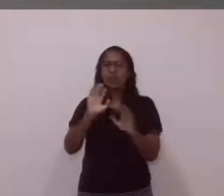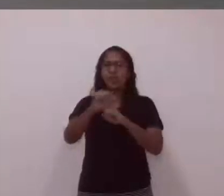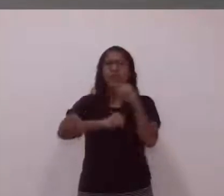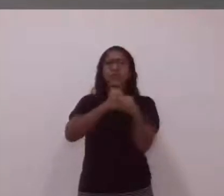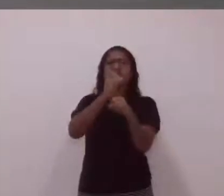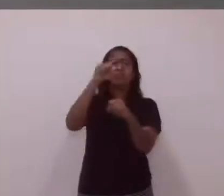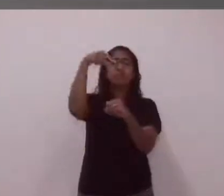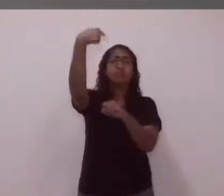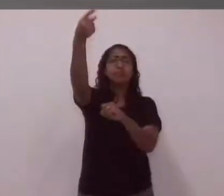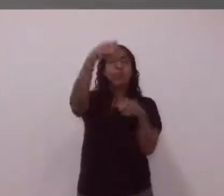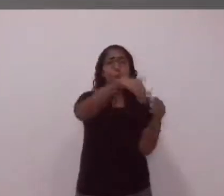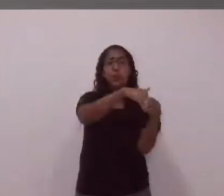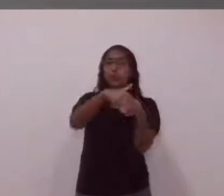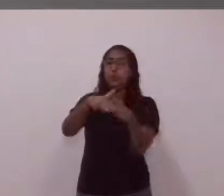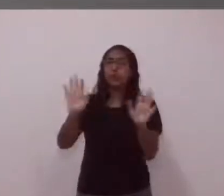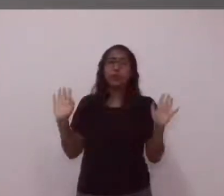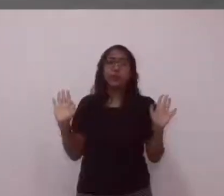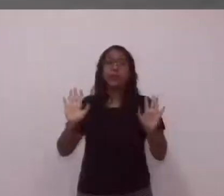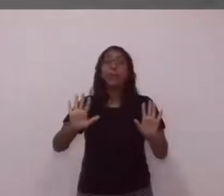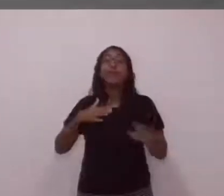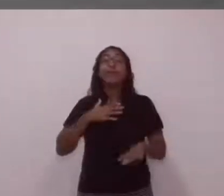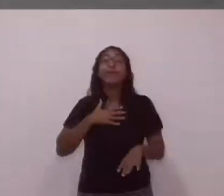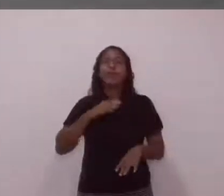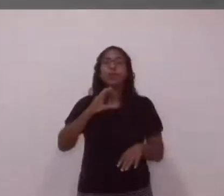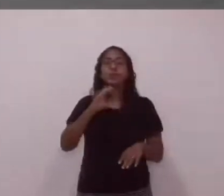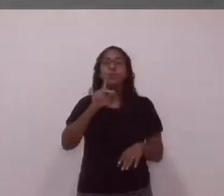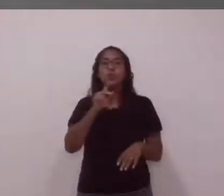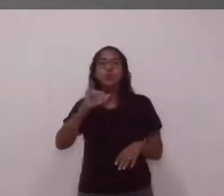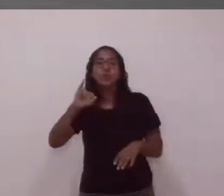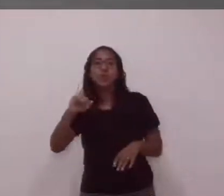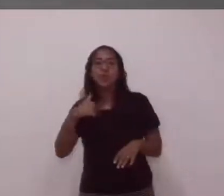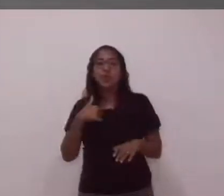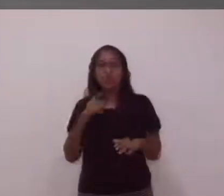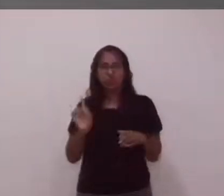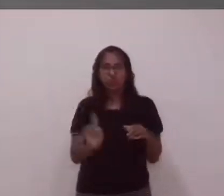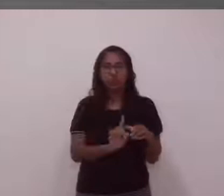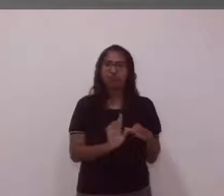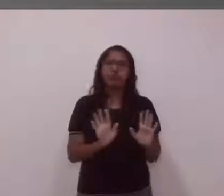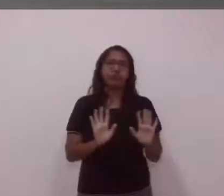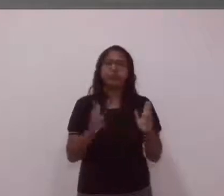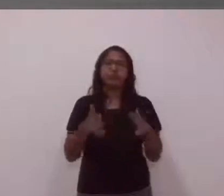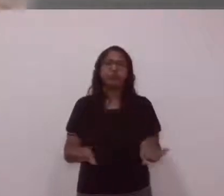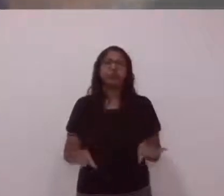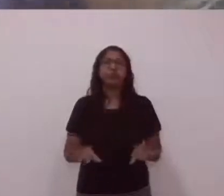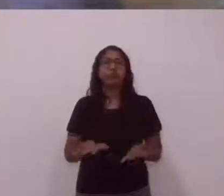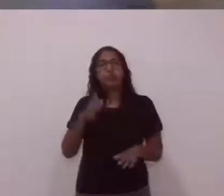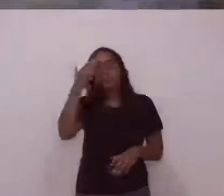isso não assino mais uma CPI a não ser que você muito contudenta com muito profissional nessa casa muito obrigado